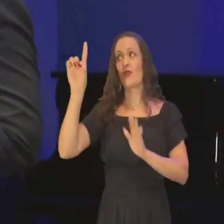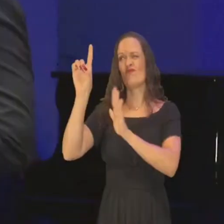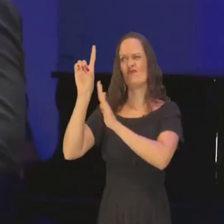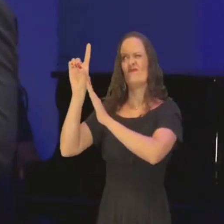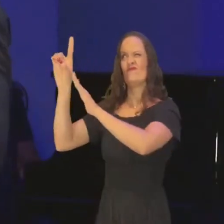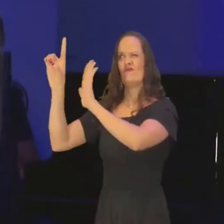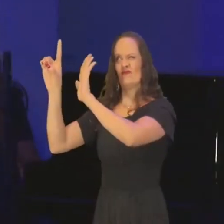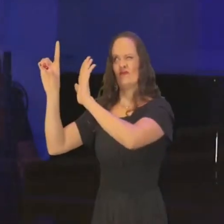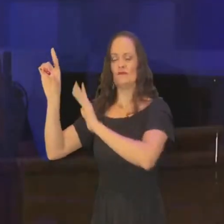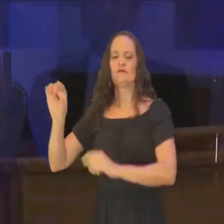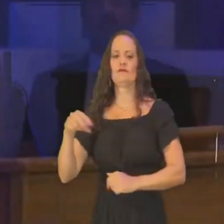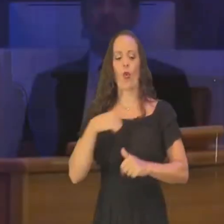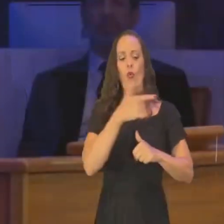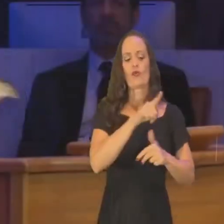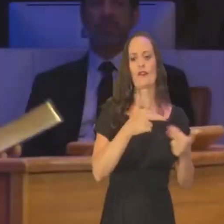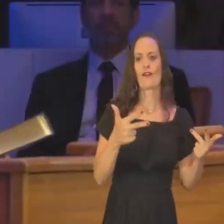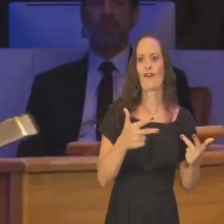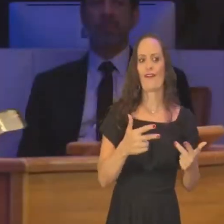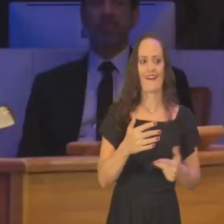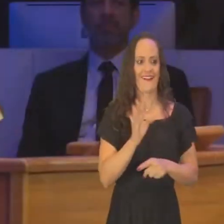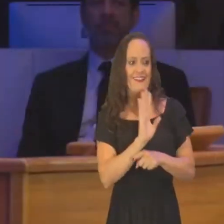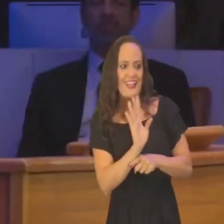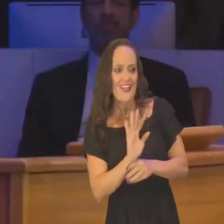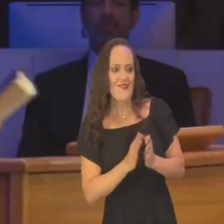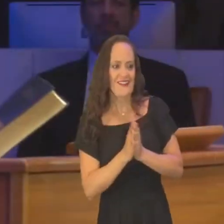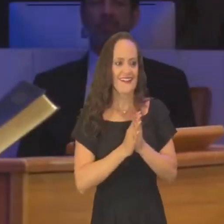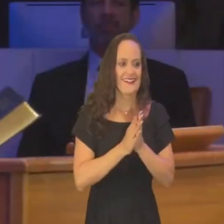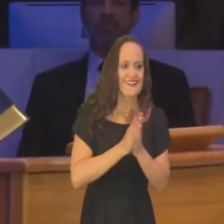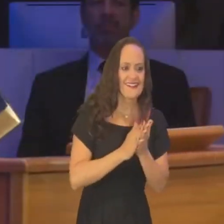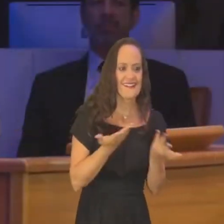Os muitos vídeos que assistimos, as séries